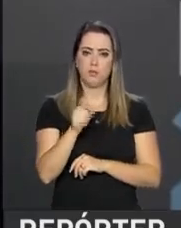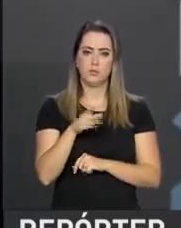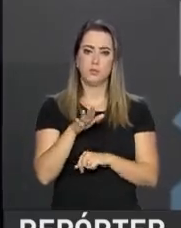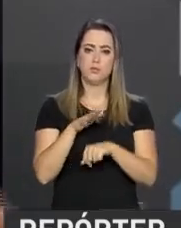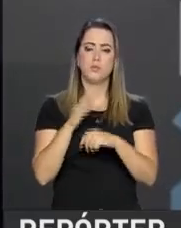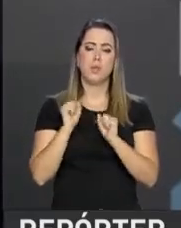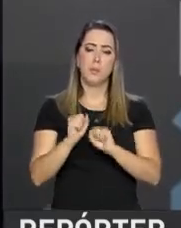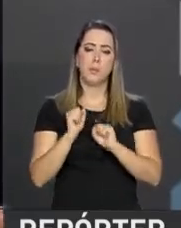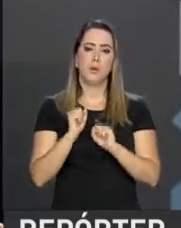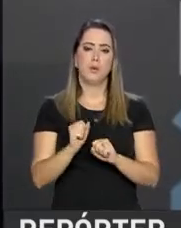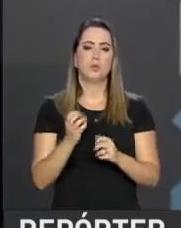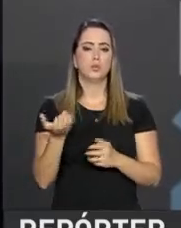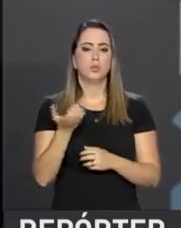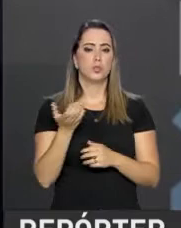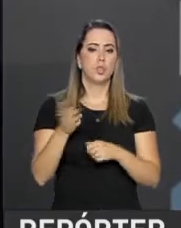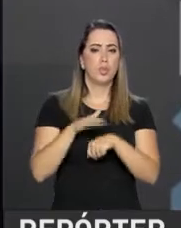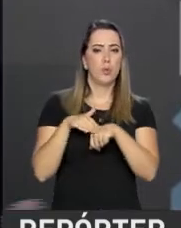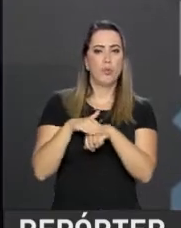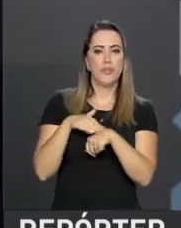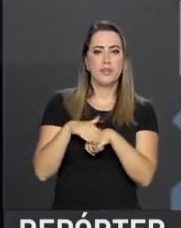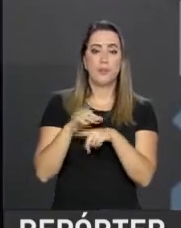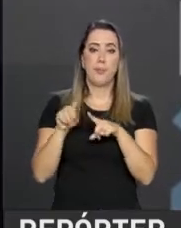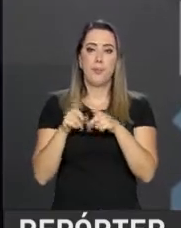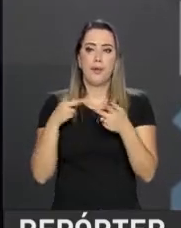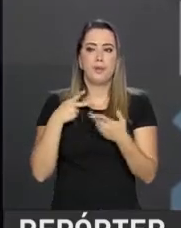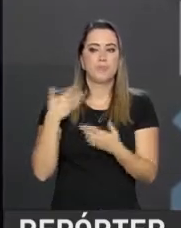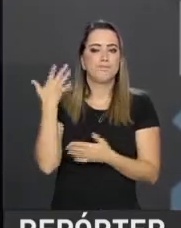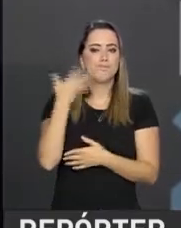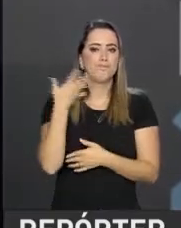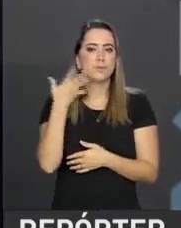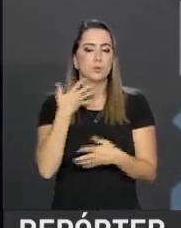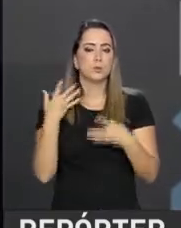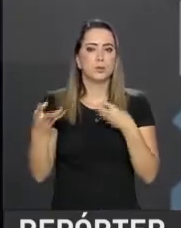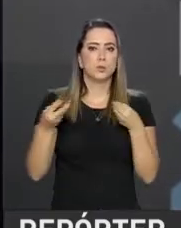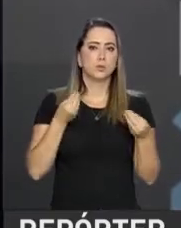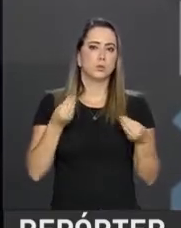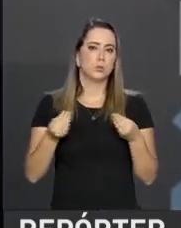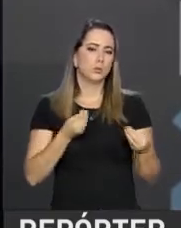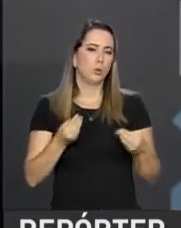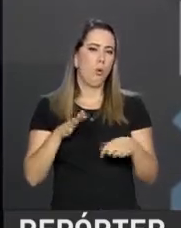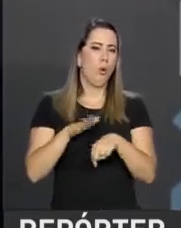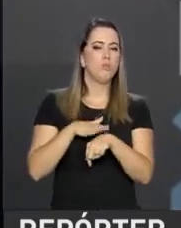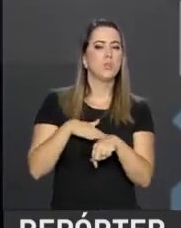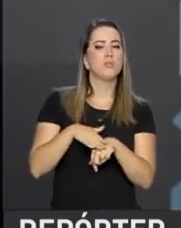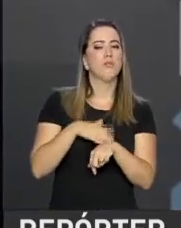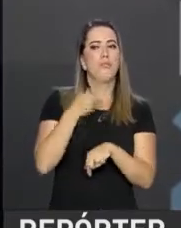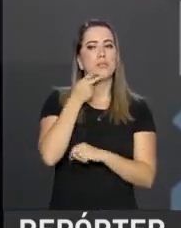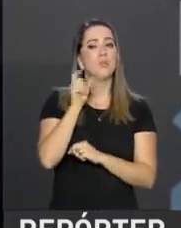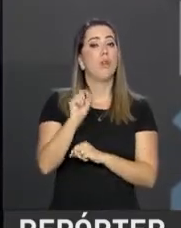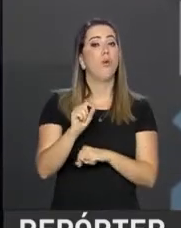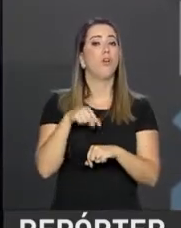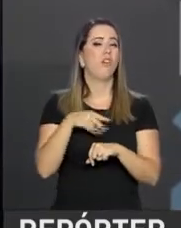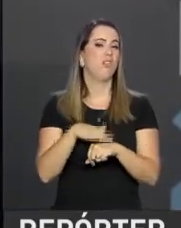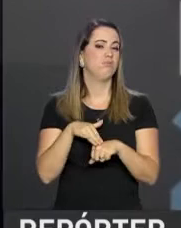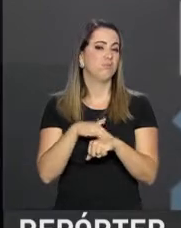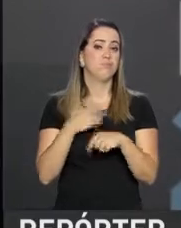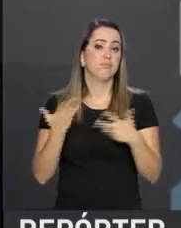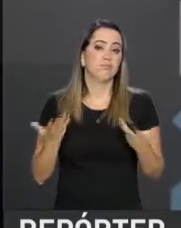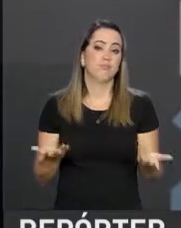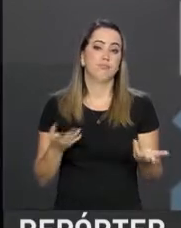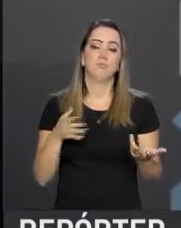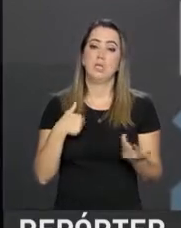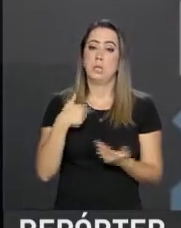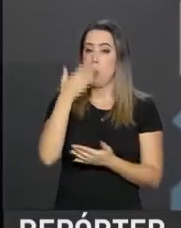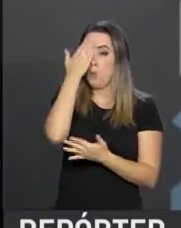disposição de negociar mas não deixaram claro ainda o que negociação seria essa